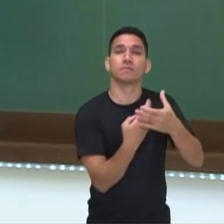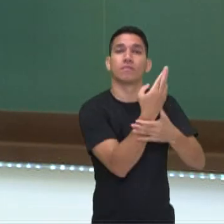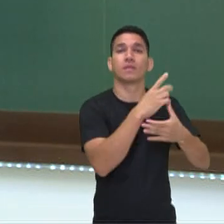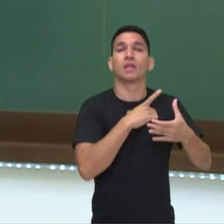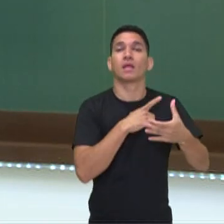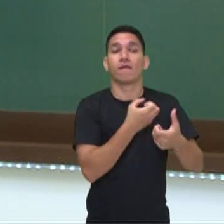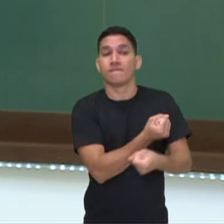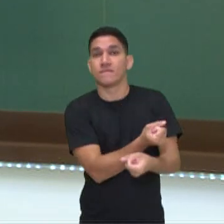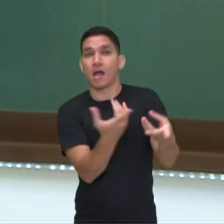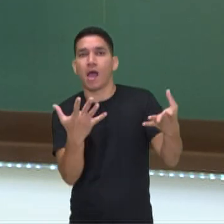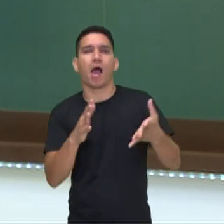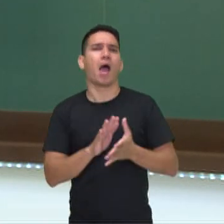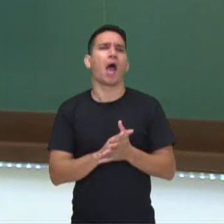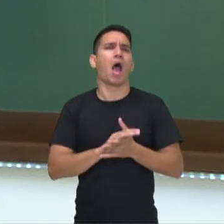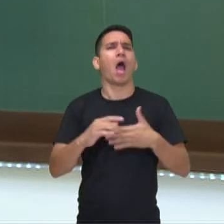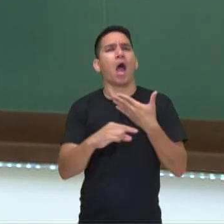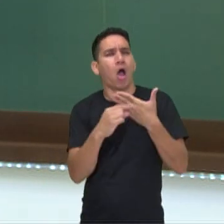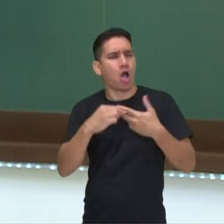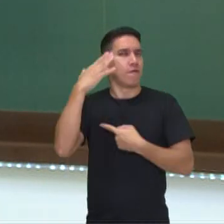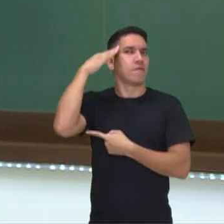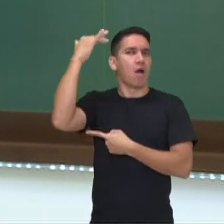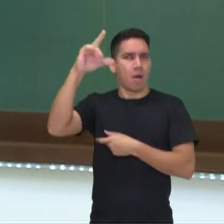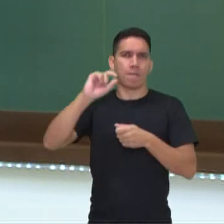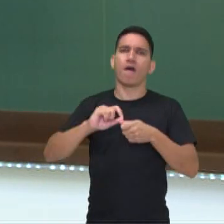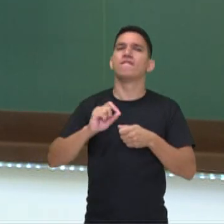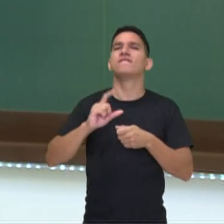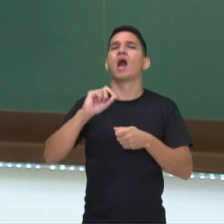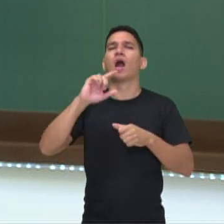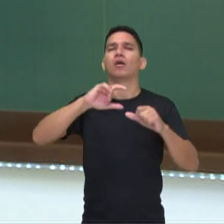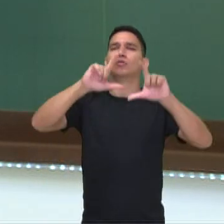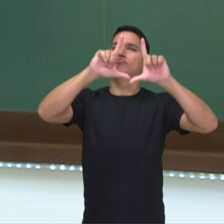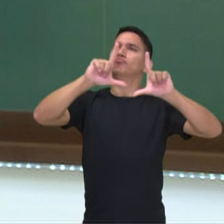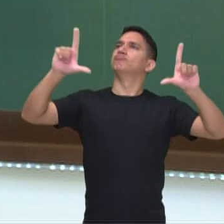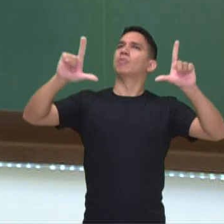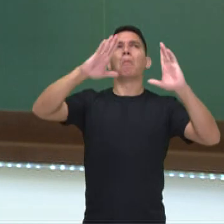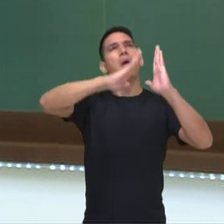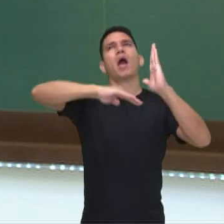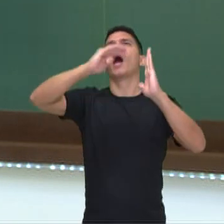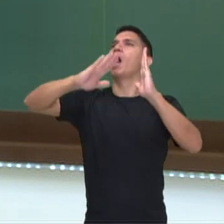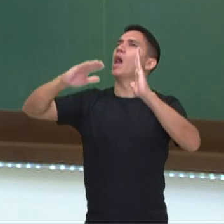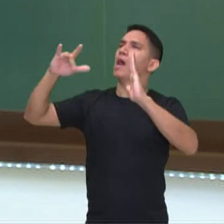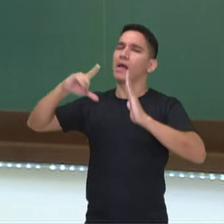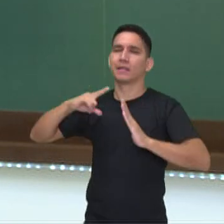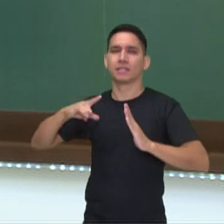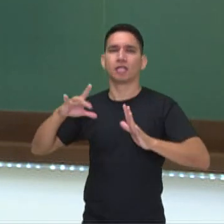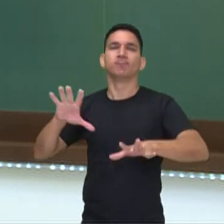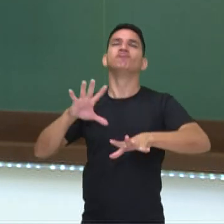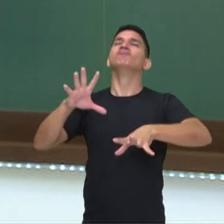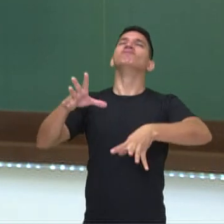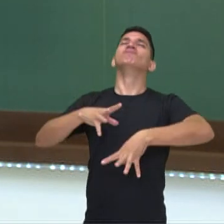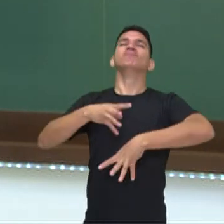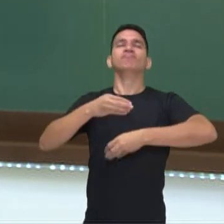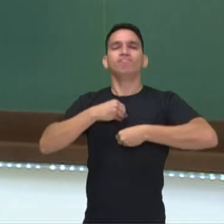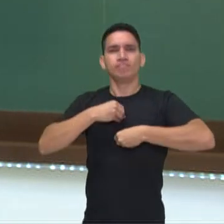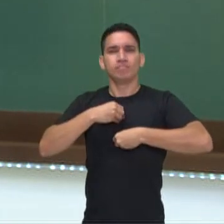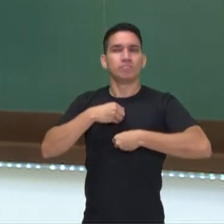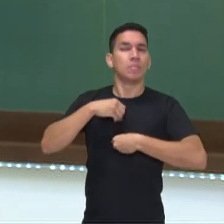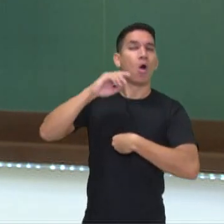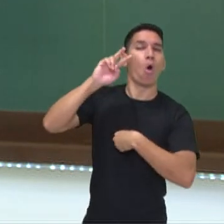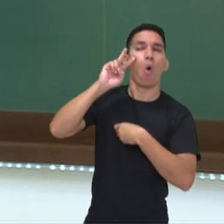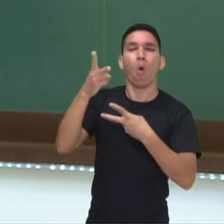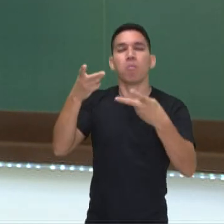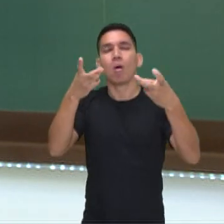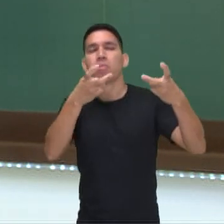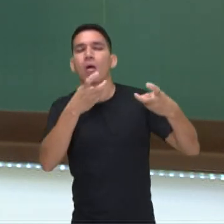muitos, Michelangelo fazia os seus painéis todos inspirados em pessoas que eles viam no cotidiano,